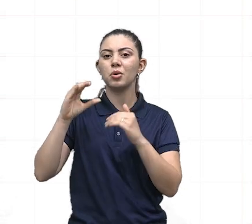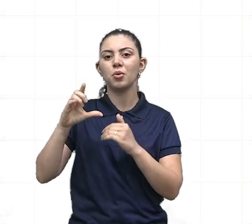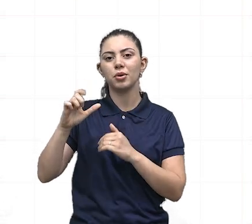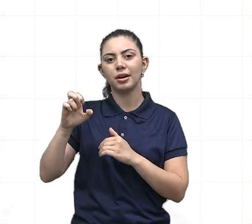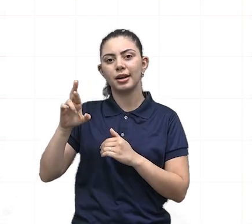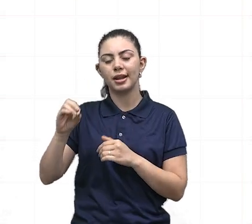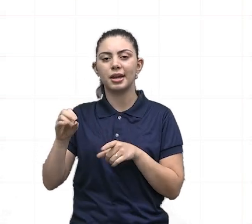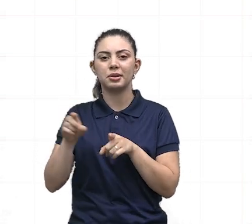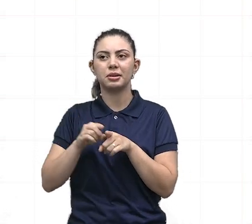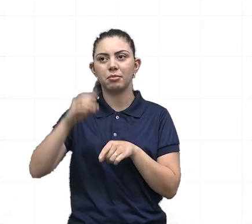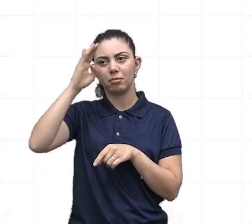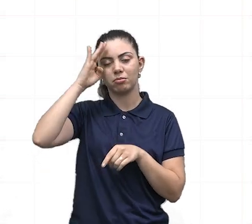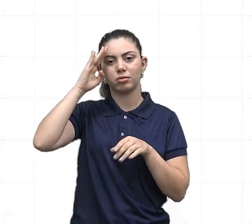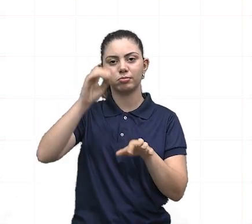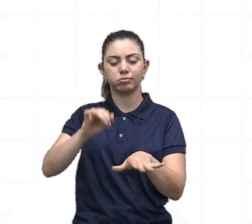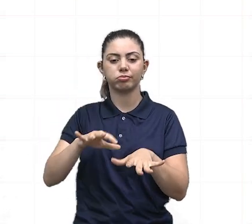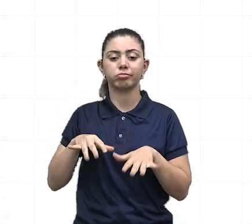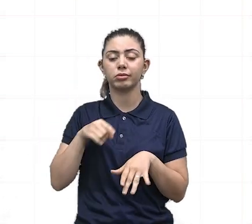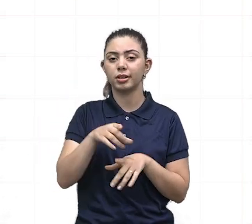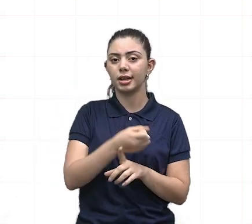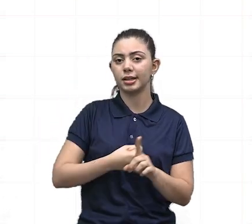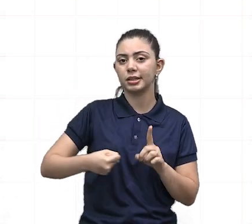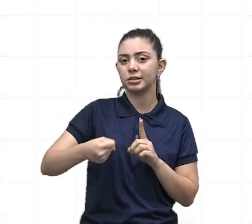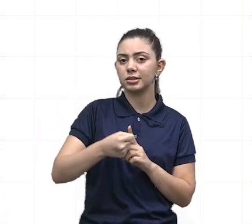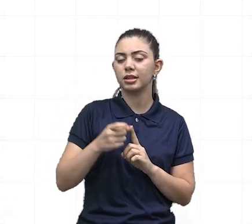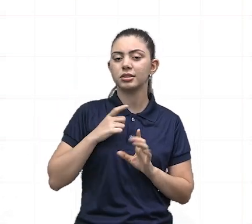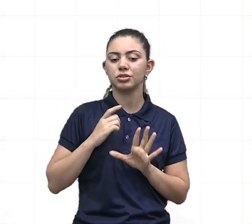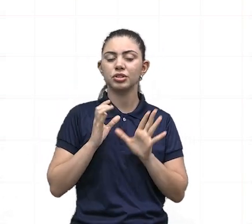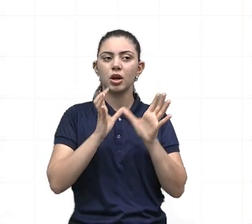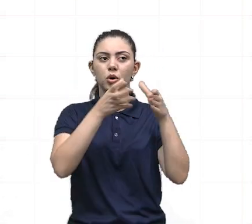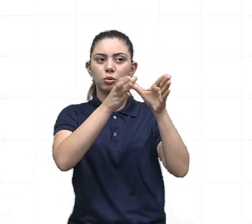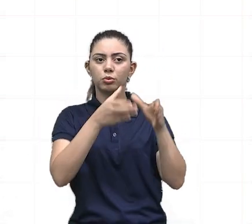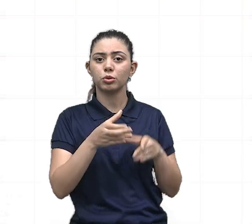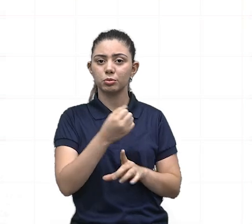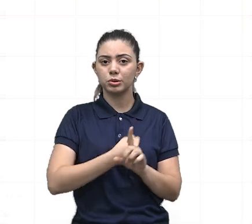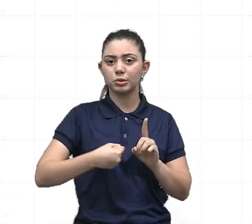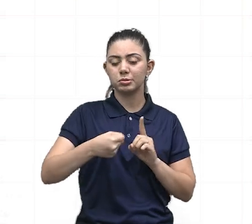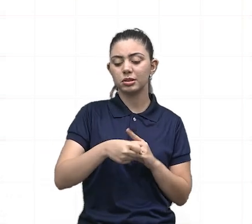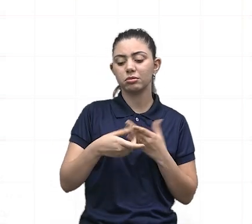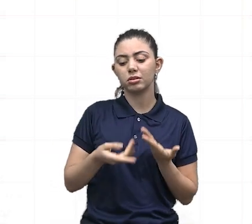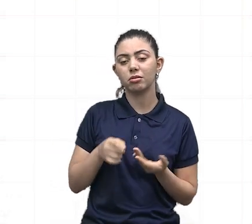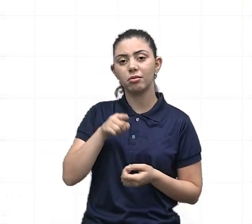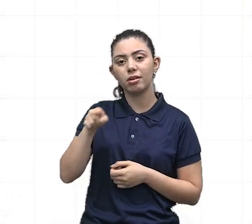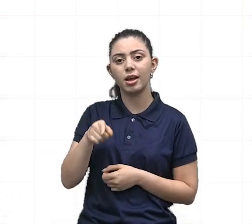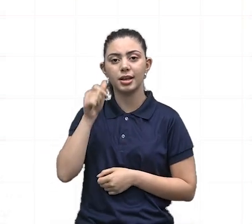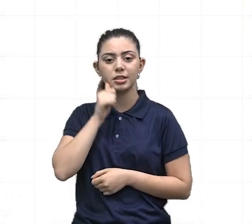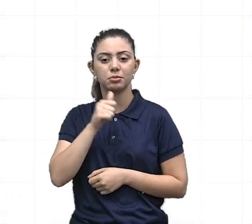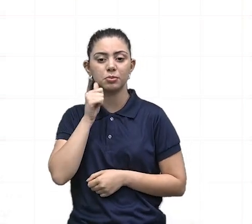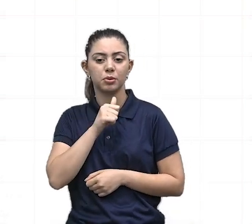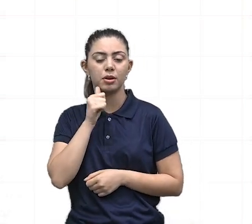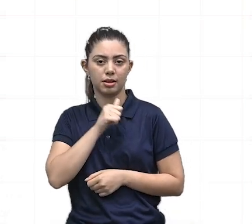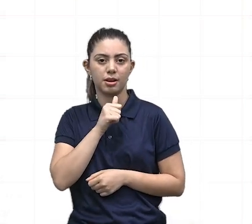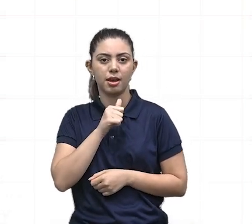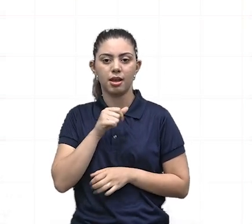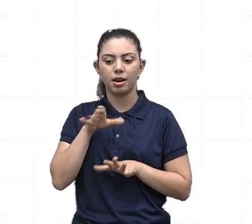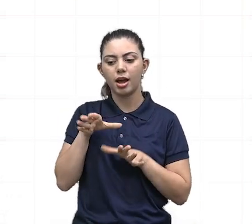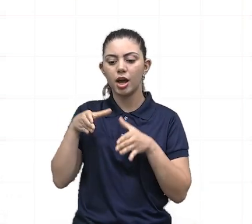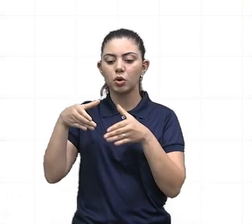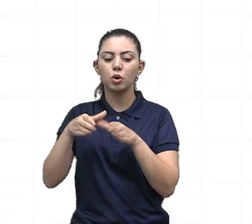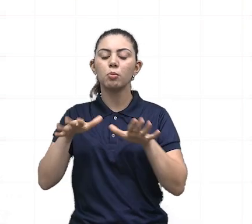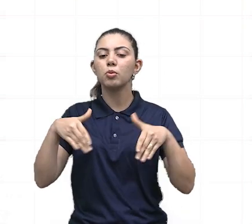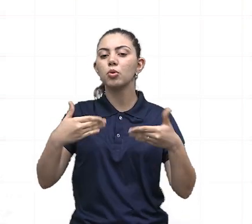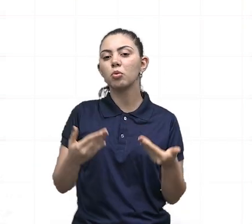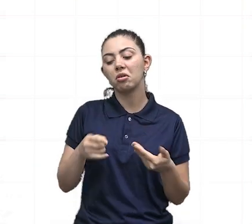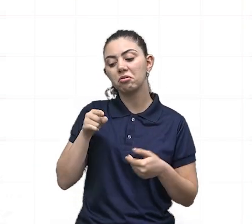pelos militares. Nessa sociedade hierarquizada, a origem social das mulheres determinava o seu cotidiano.